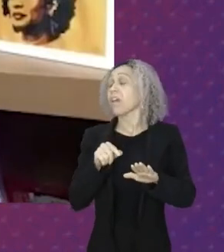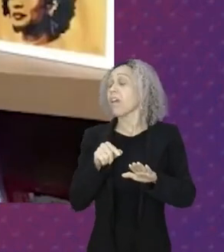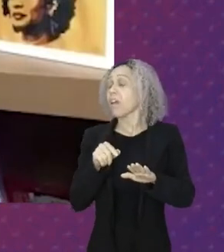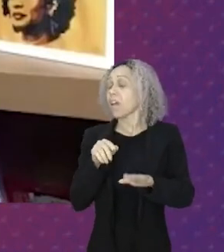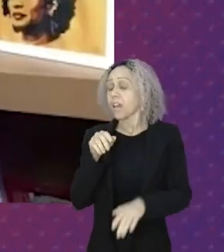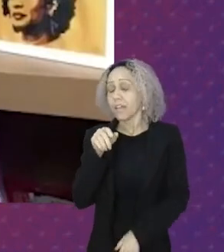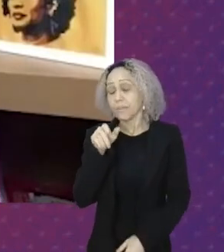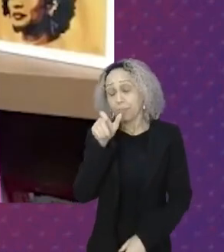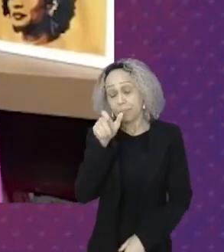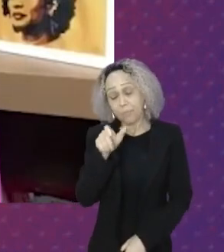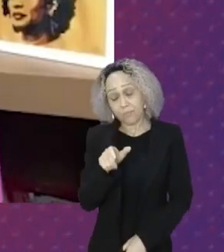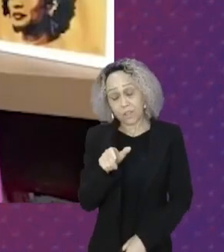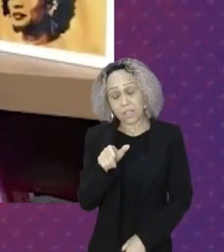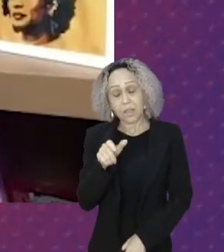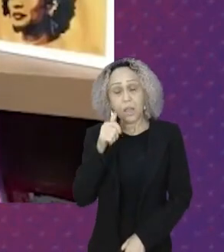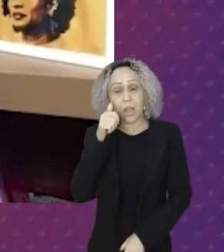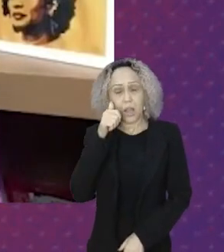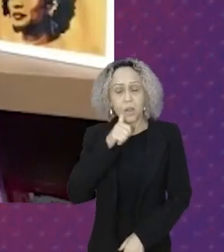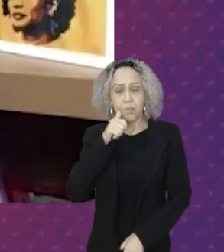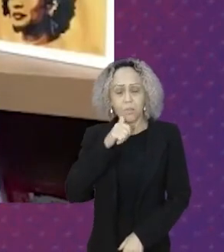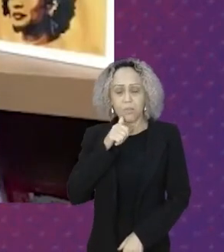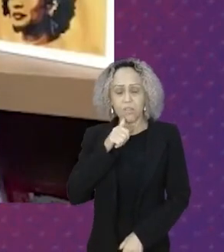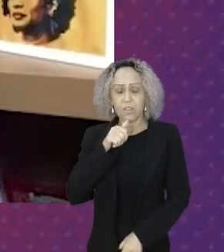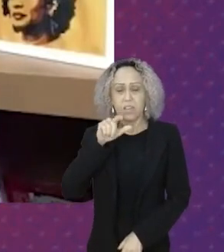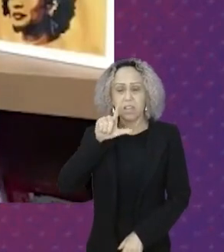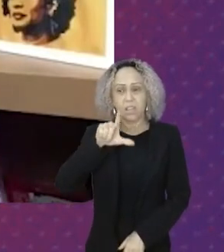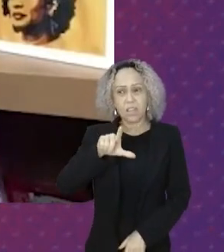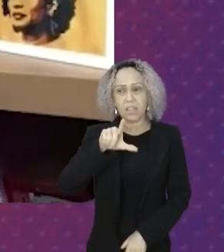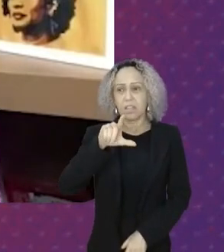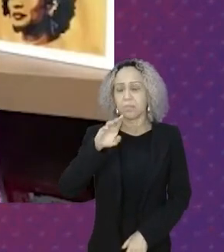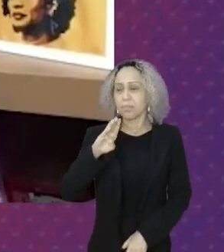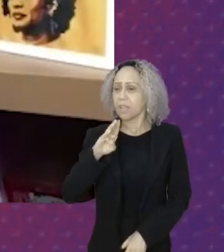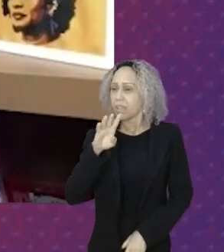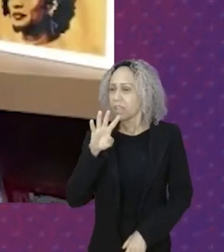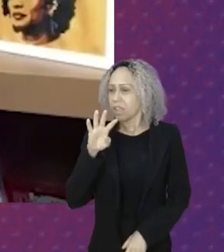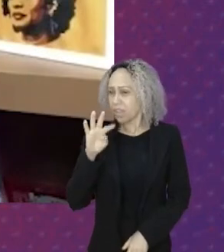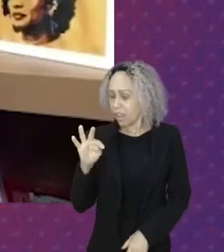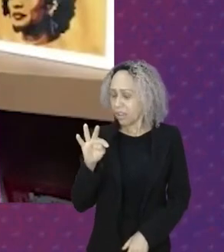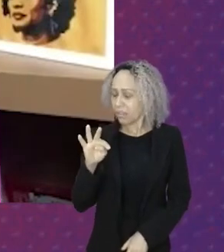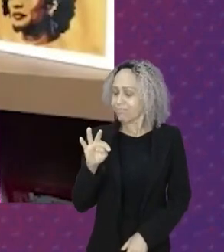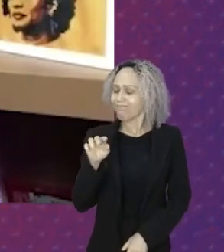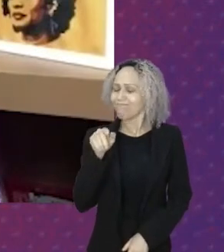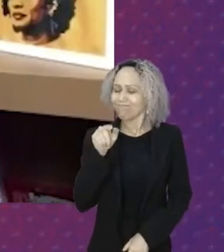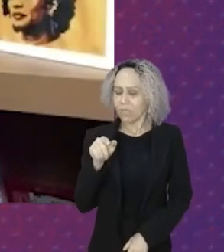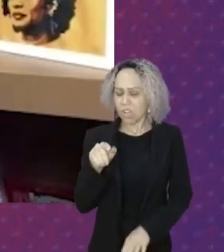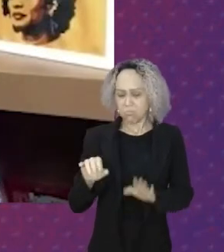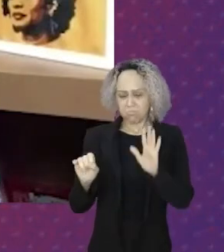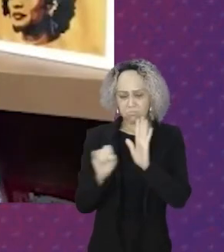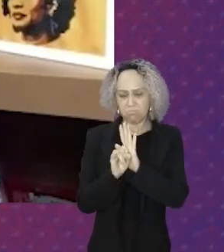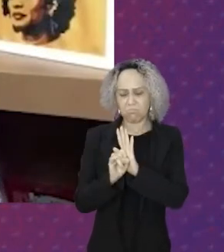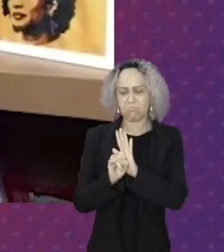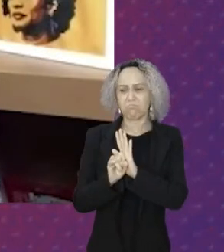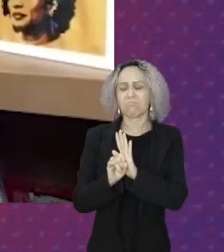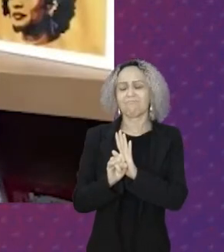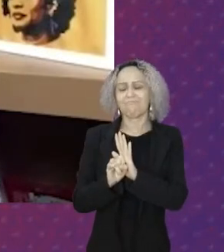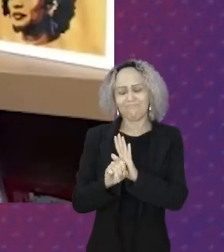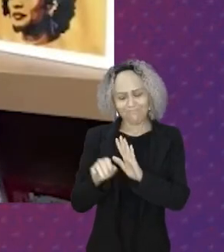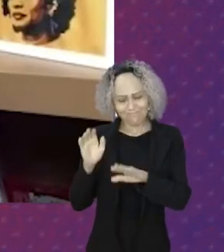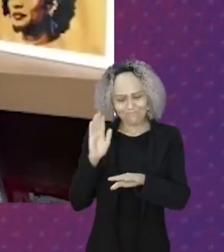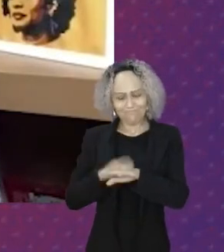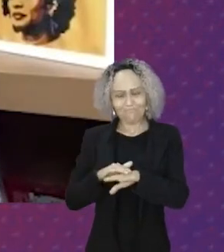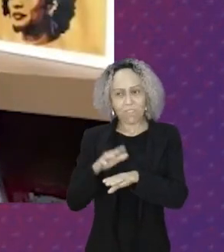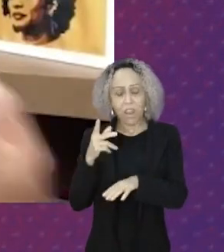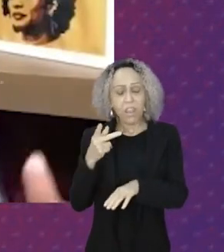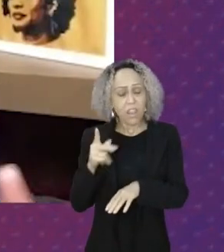essa mulher que afirmou essa identidade LGBT, né? Uma mulher lésbica que afirma essa identidade. Então,